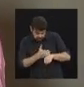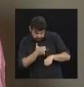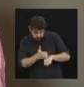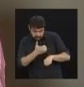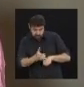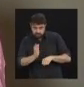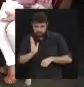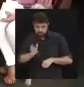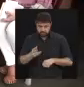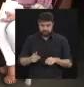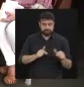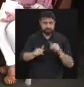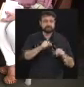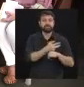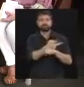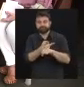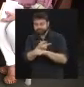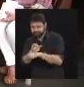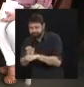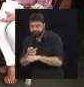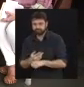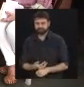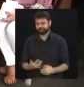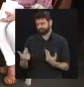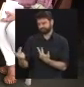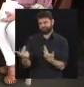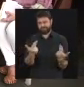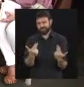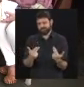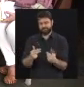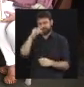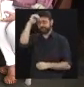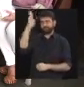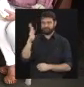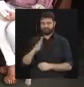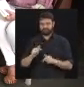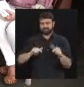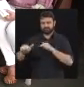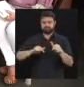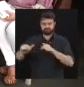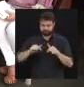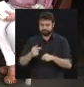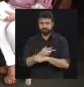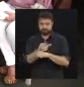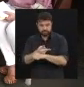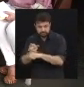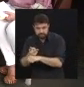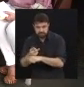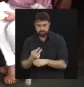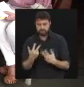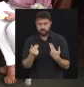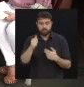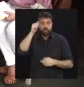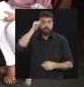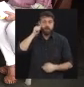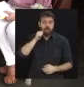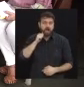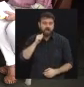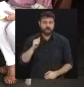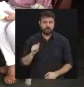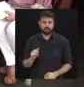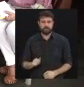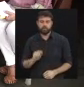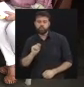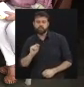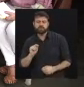estágio, está procurando emprego. Acho que como muitos brasileiros agora, né? Pois é. Mas olha só, e a Amanda, qual é? O que você